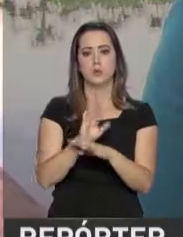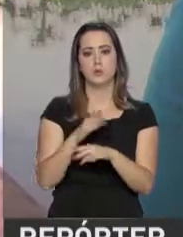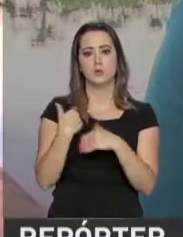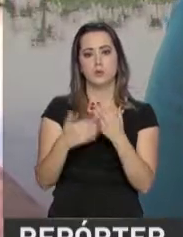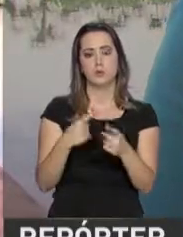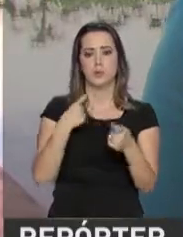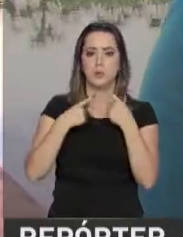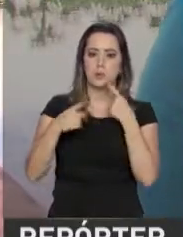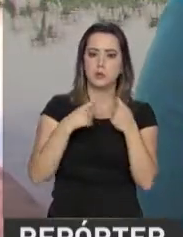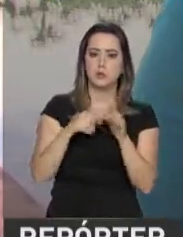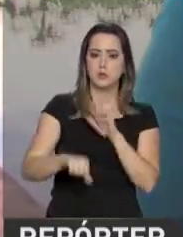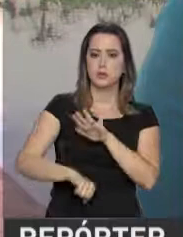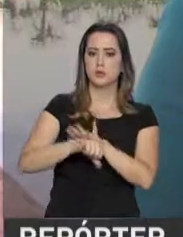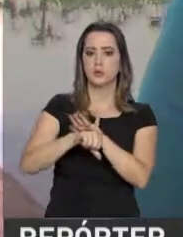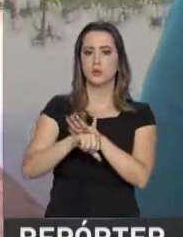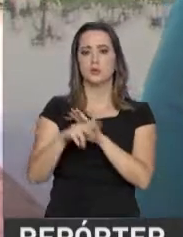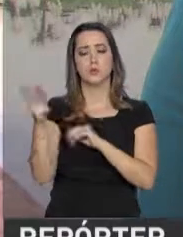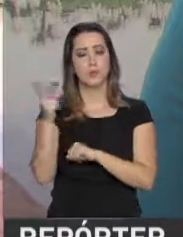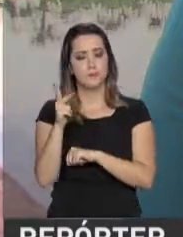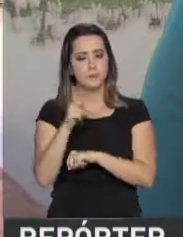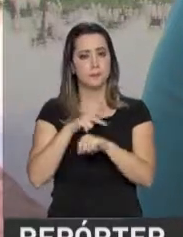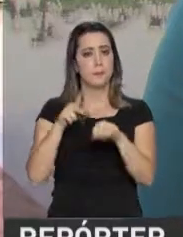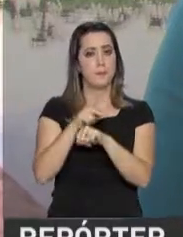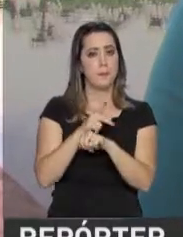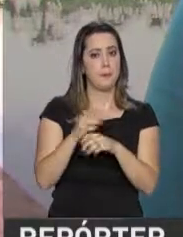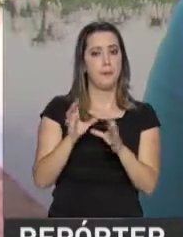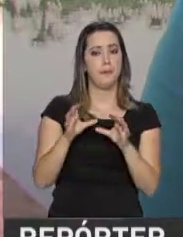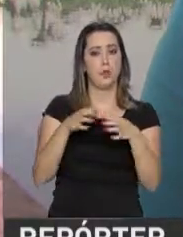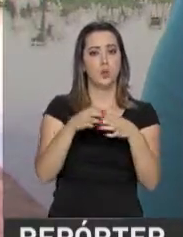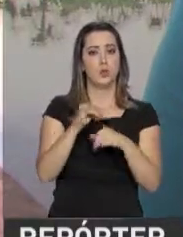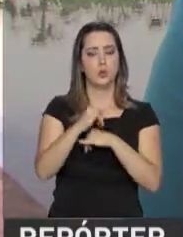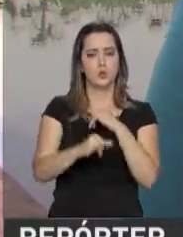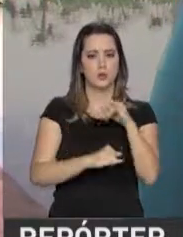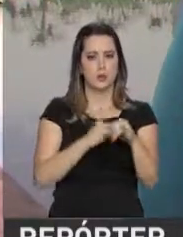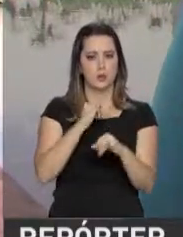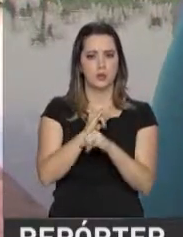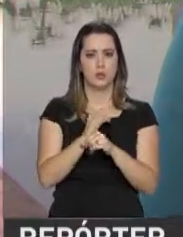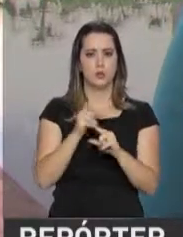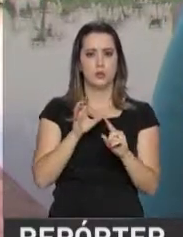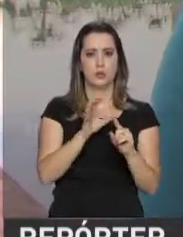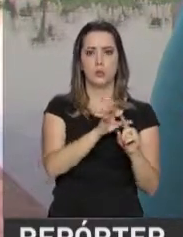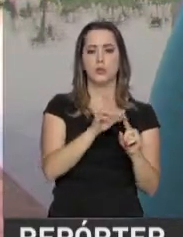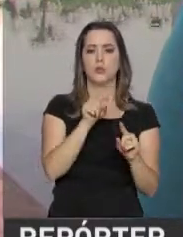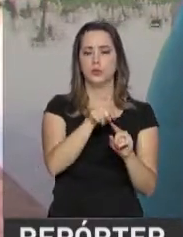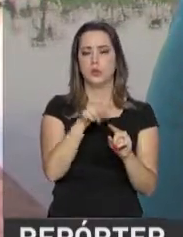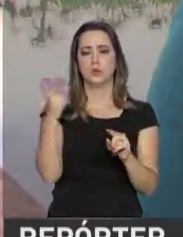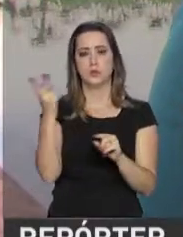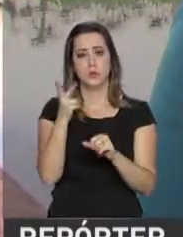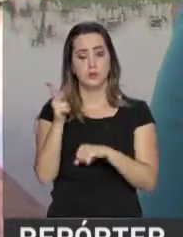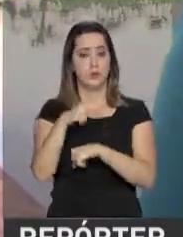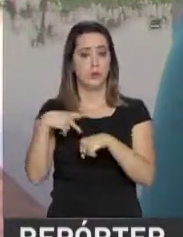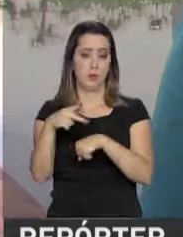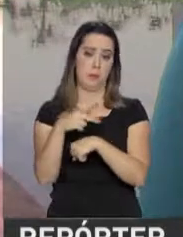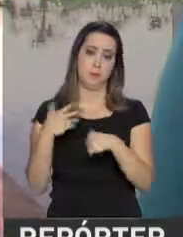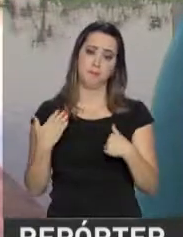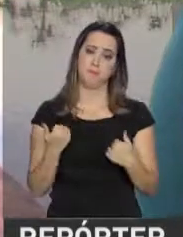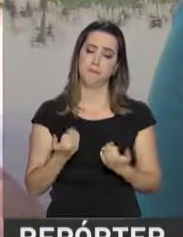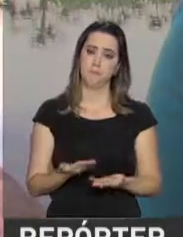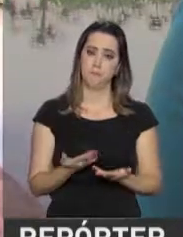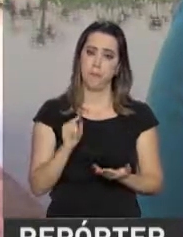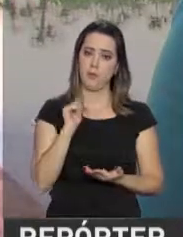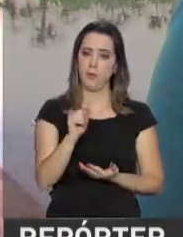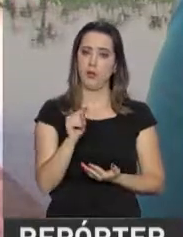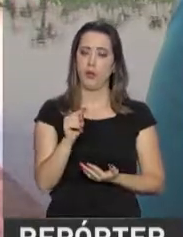para discutir crimes transnacionais e as redes de ameaças contra os dois países. Segundo o embaixador